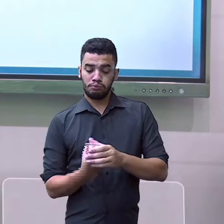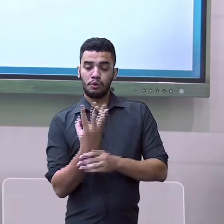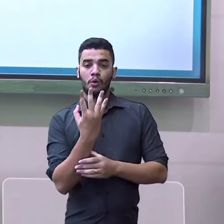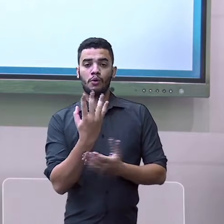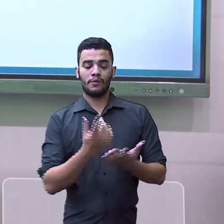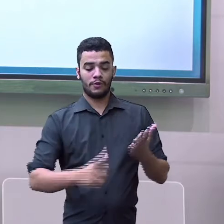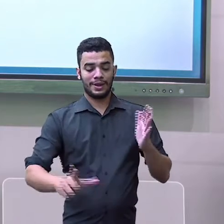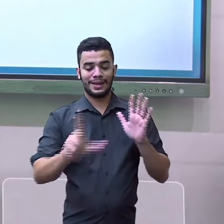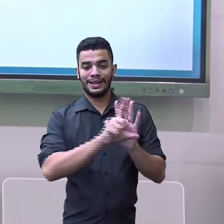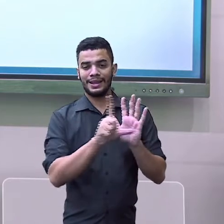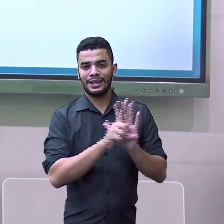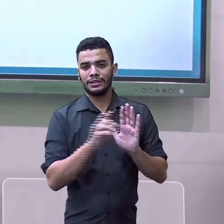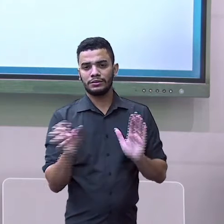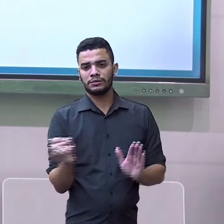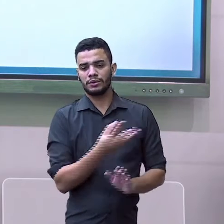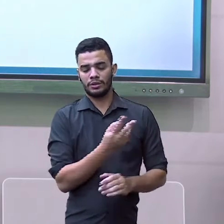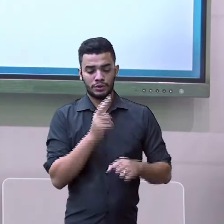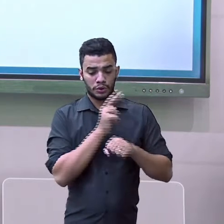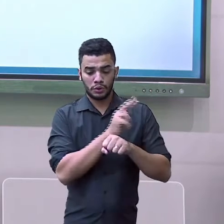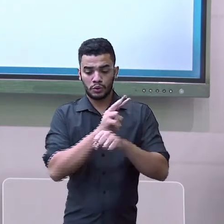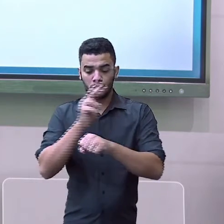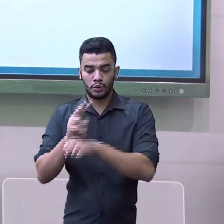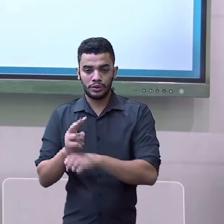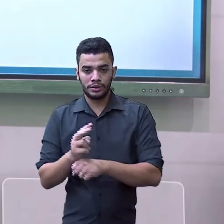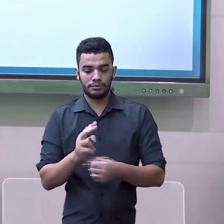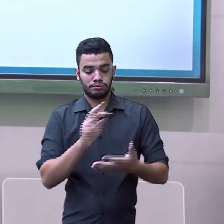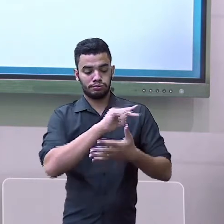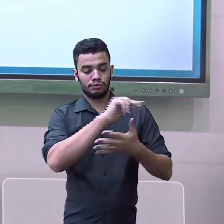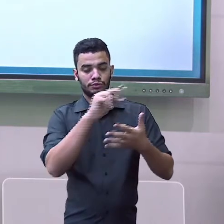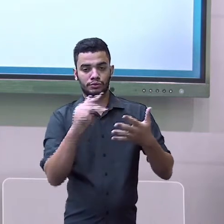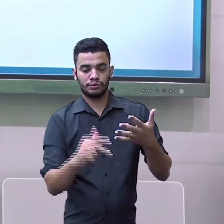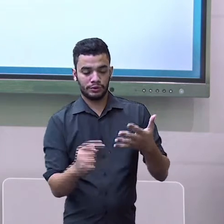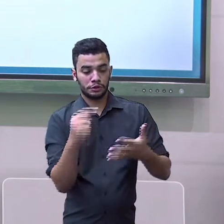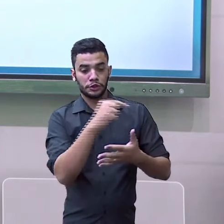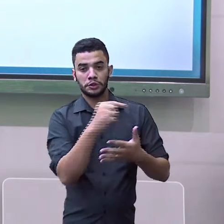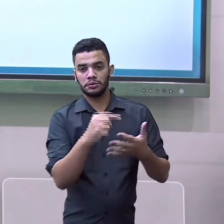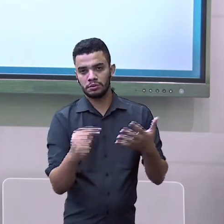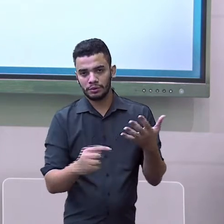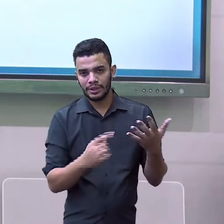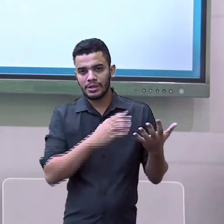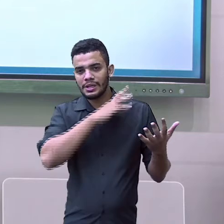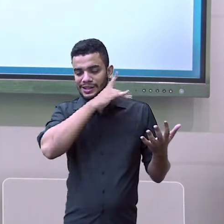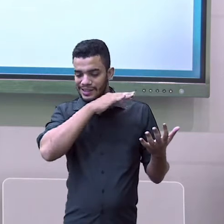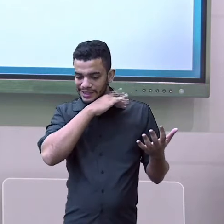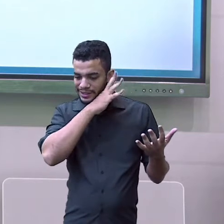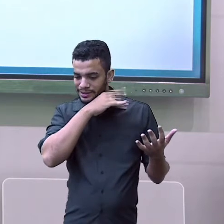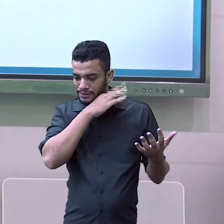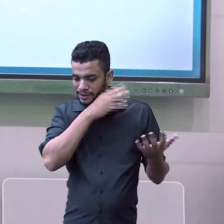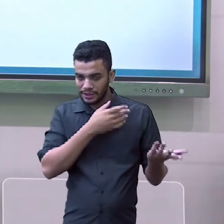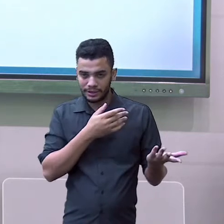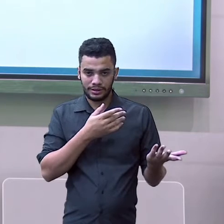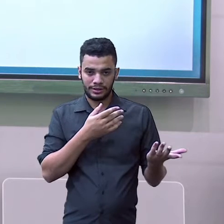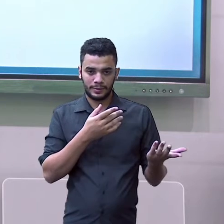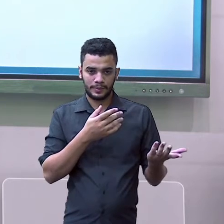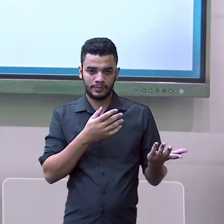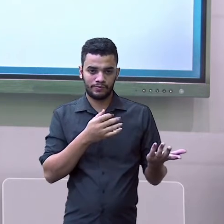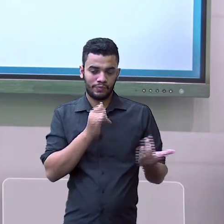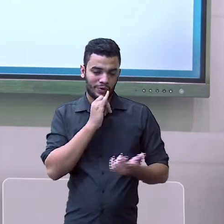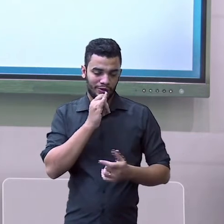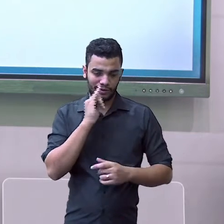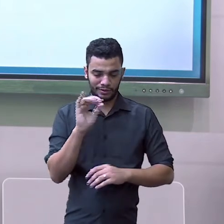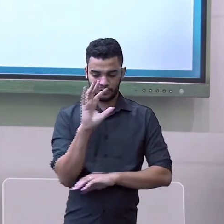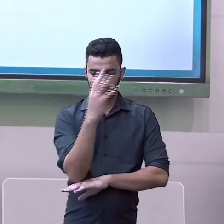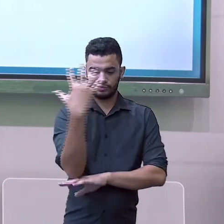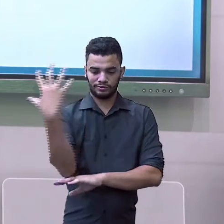protegem as espécies e inibem, dificultam os acontecimentos de devastação do